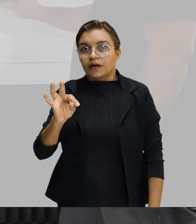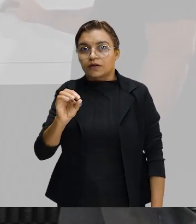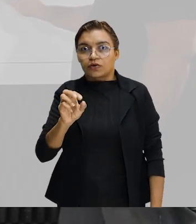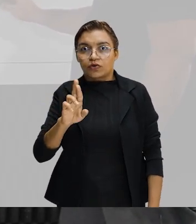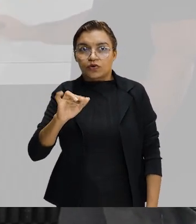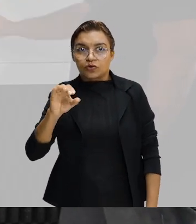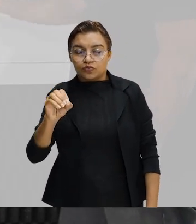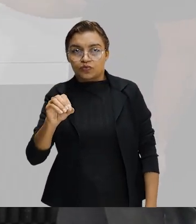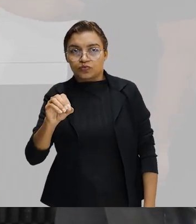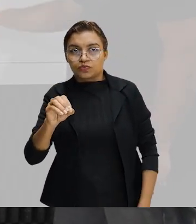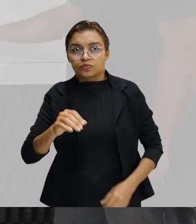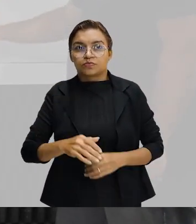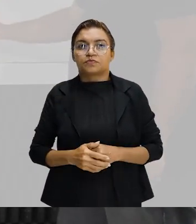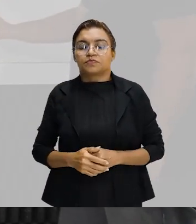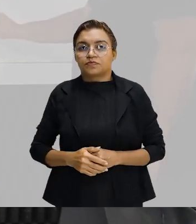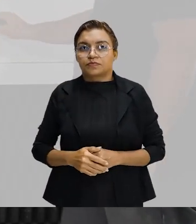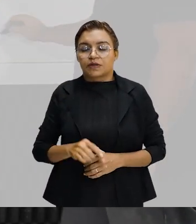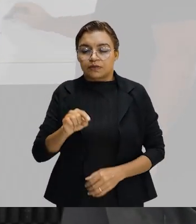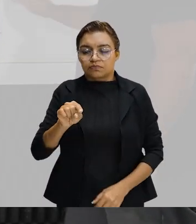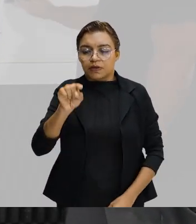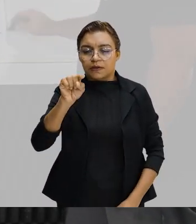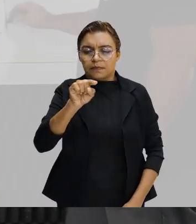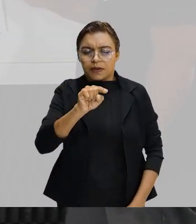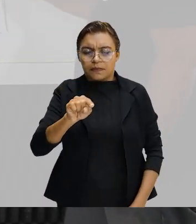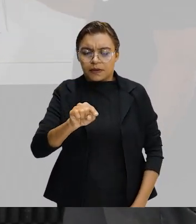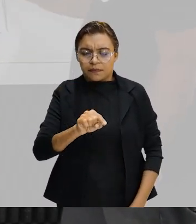a zero.